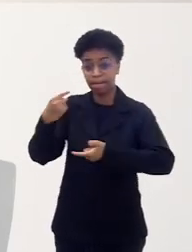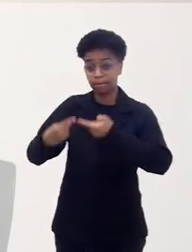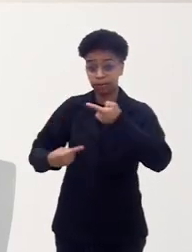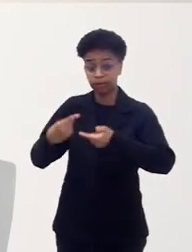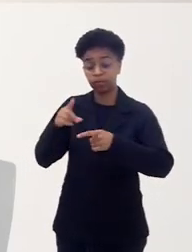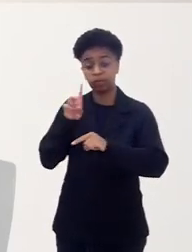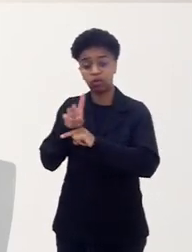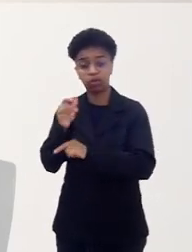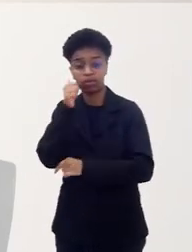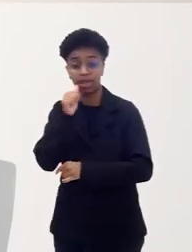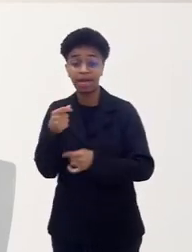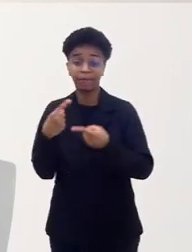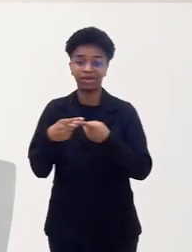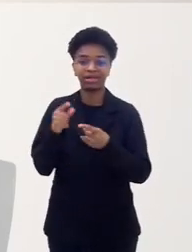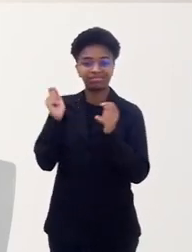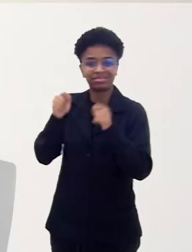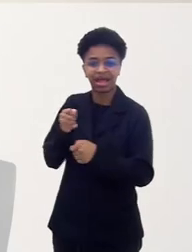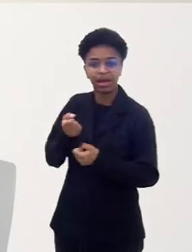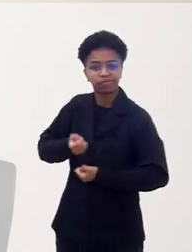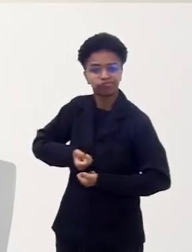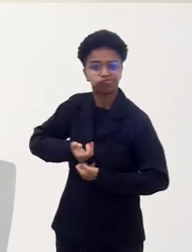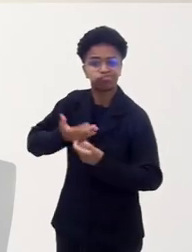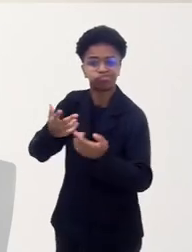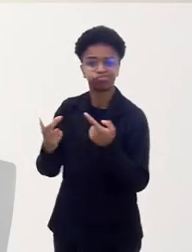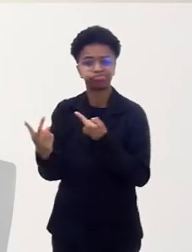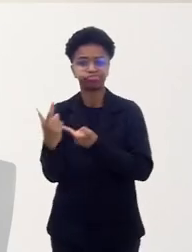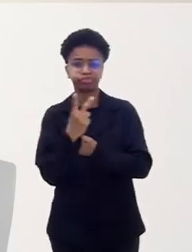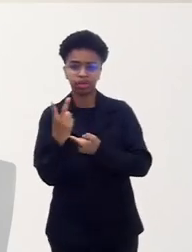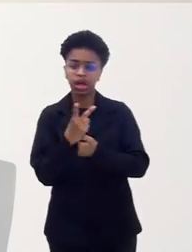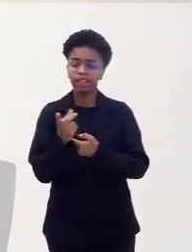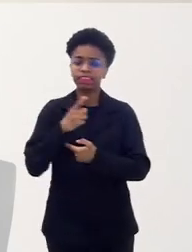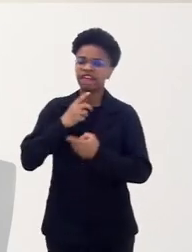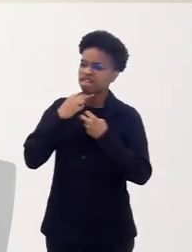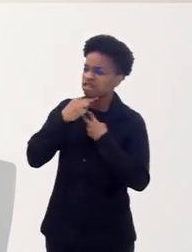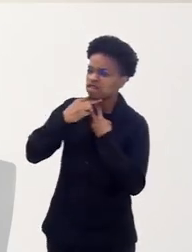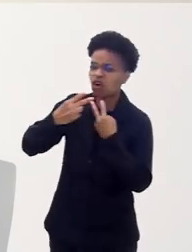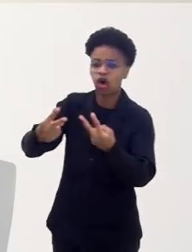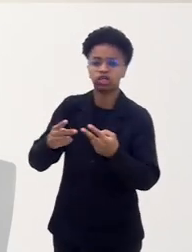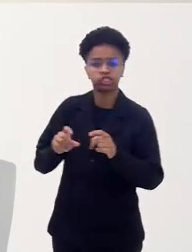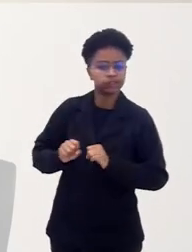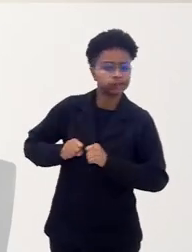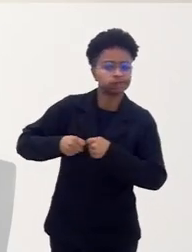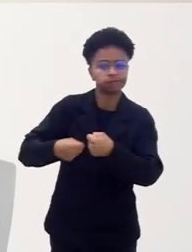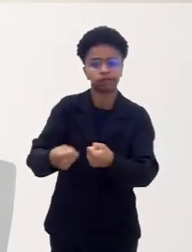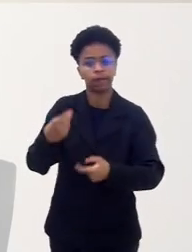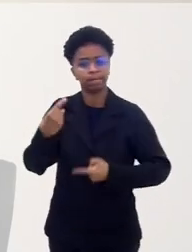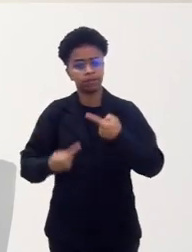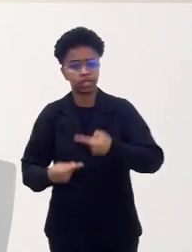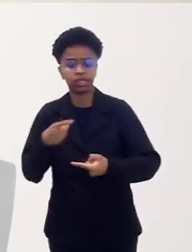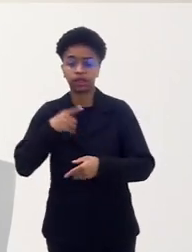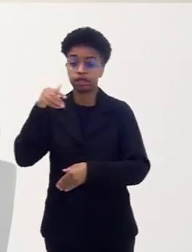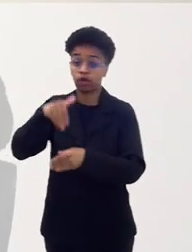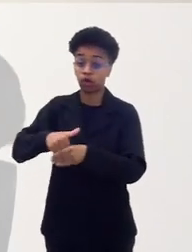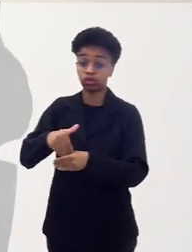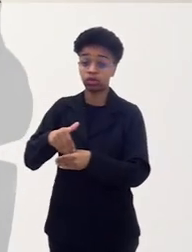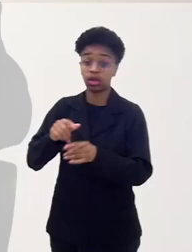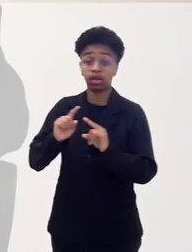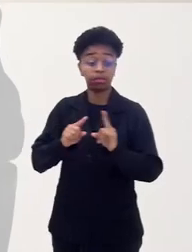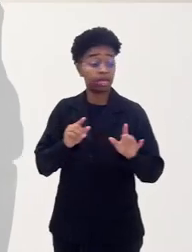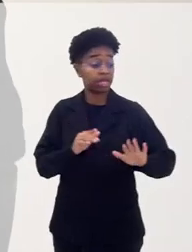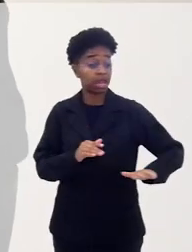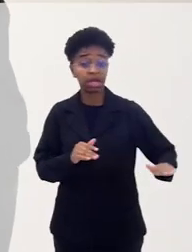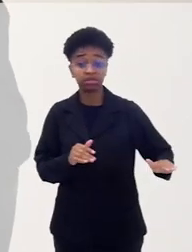fala a mulher se defende a mulher tem a voz tem tem a força política tem o voto